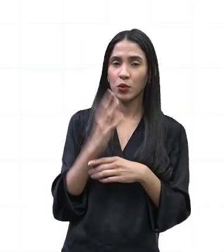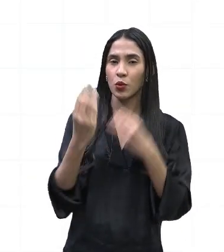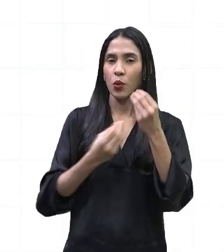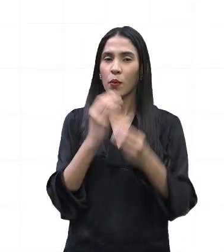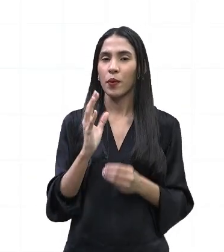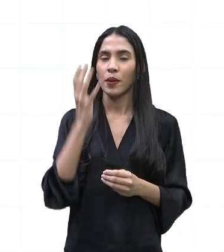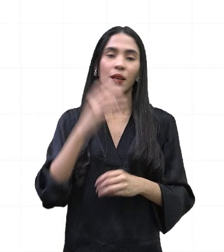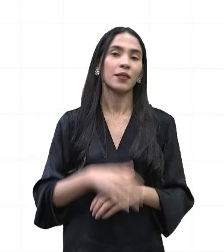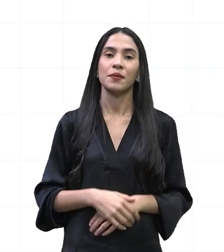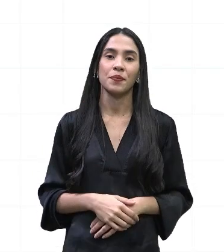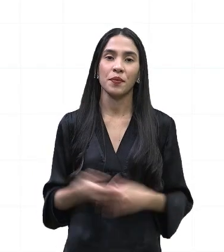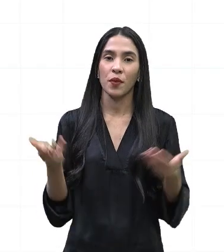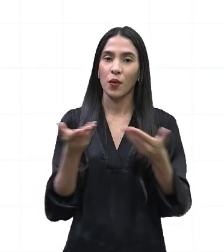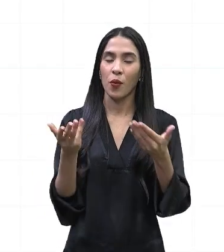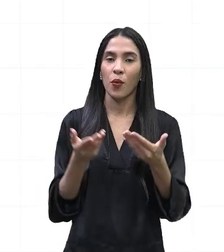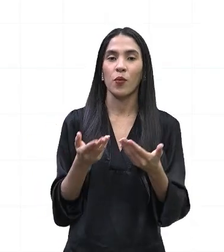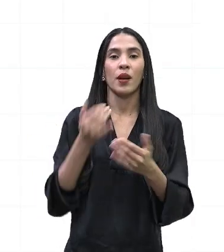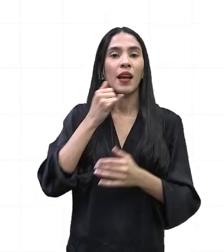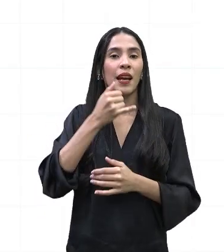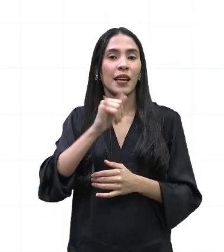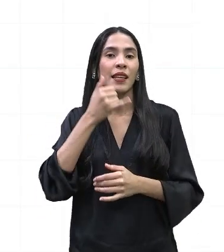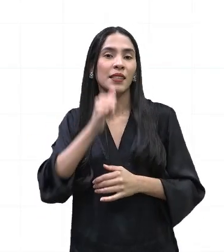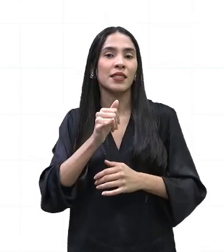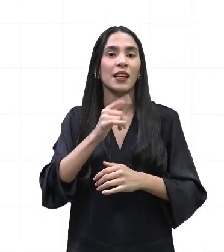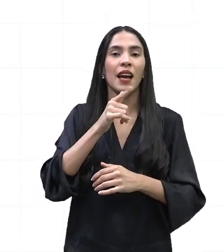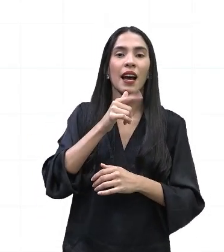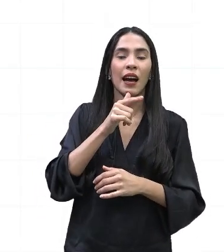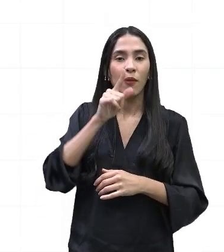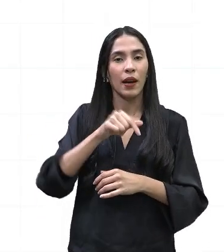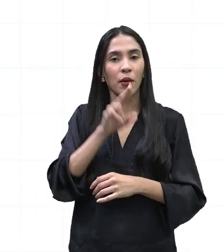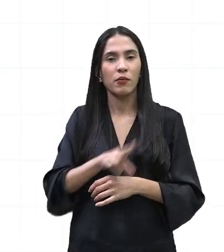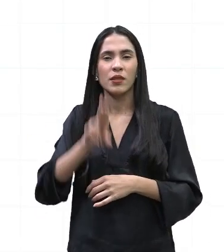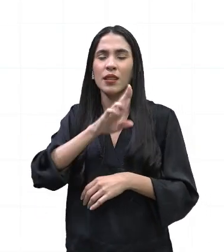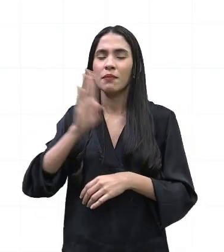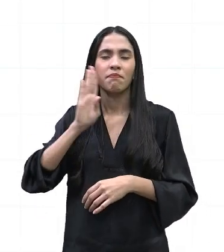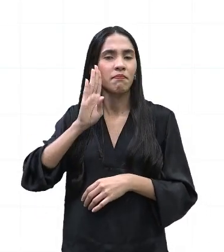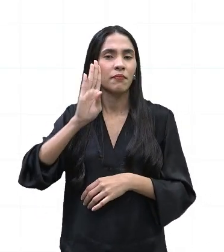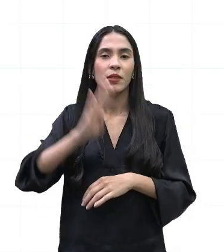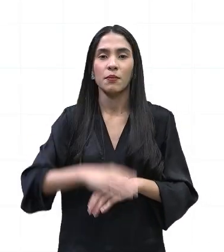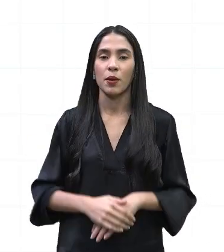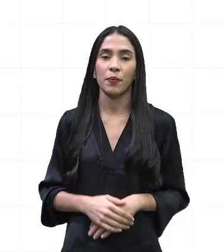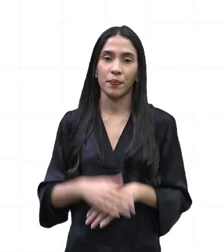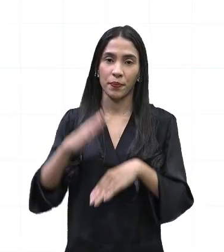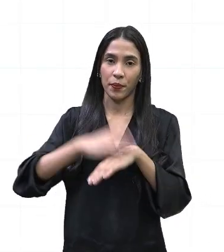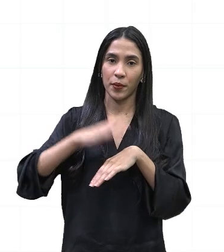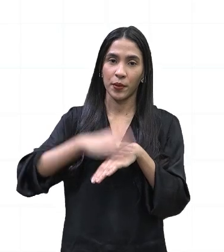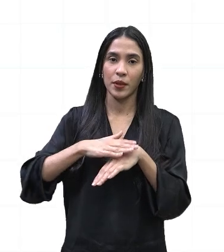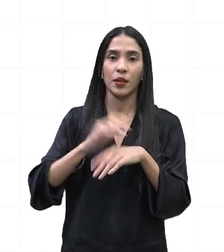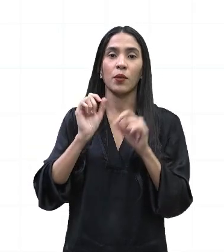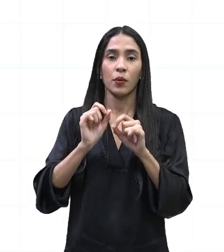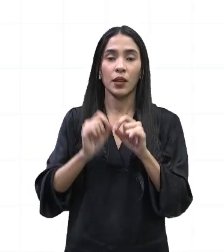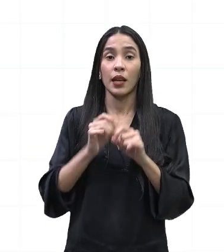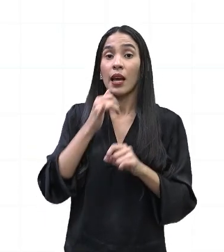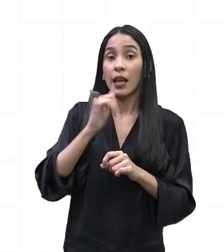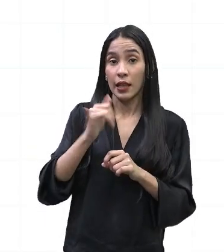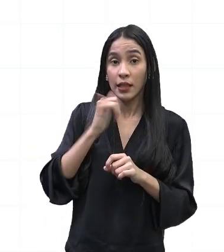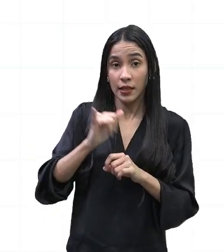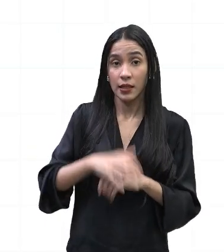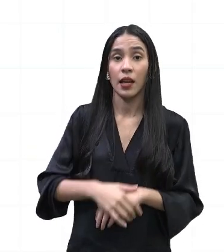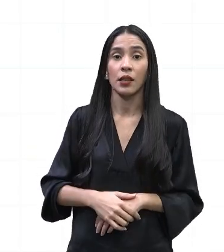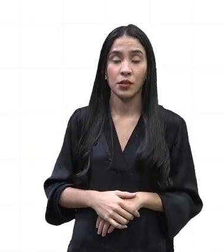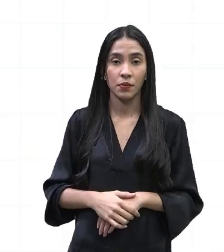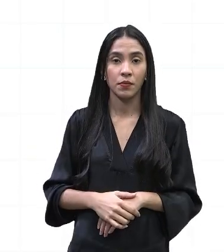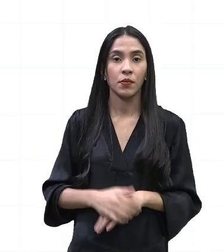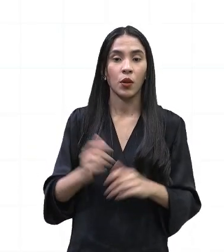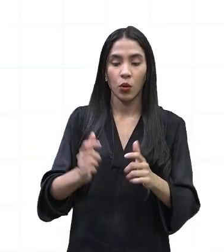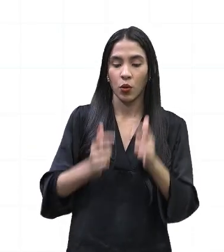funcionamento. E hoje em dia a energia da água é utilizada principalmente para produzir eletricidade.